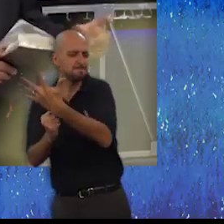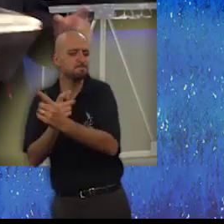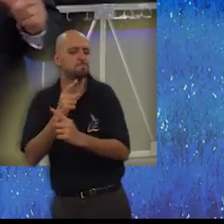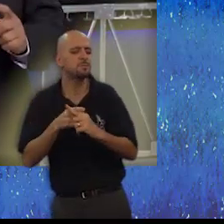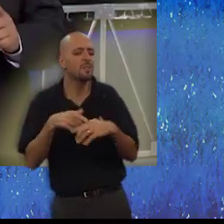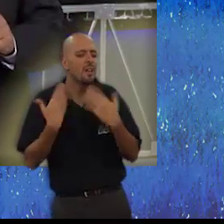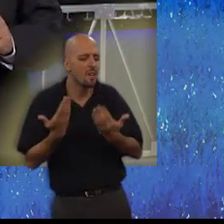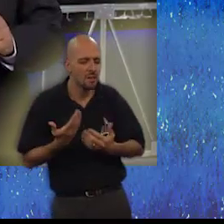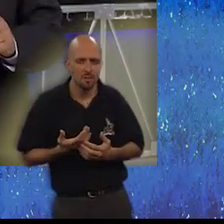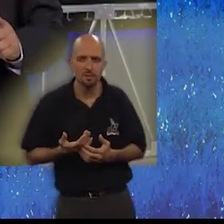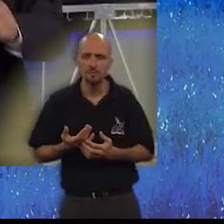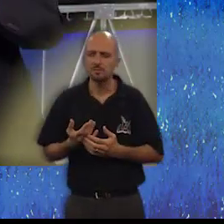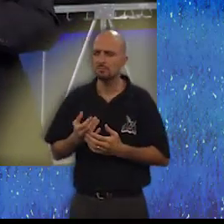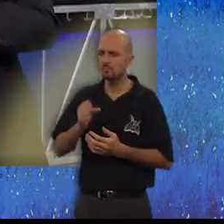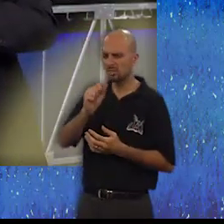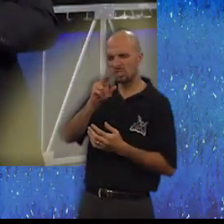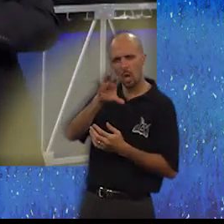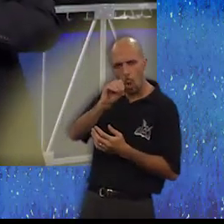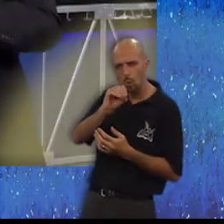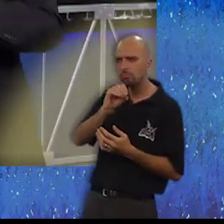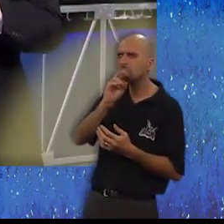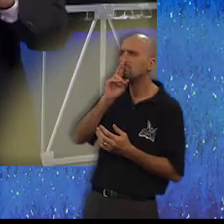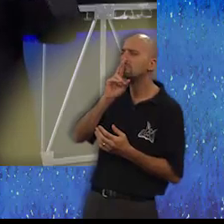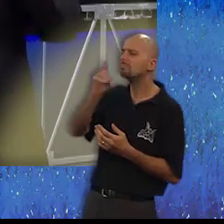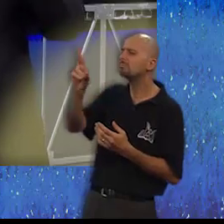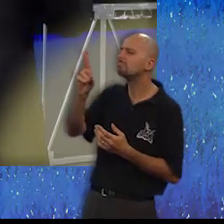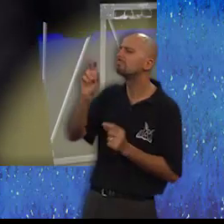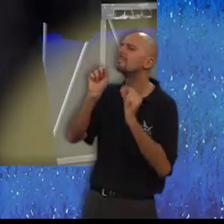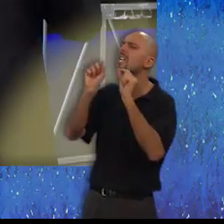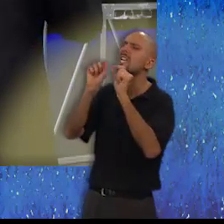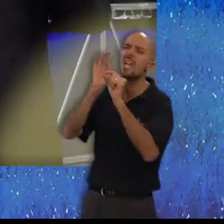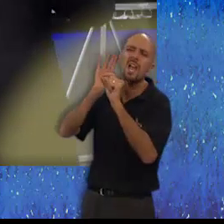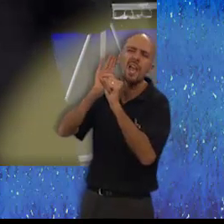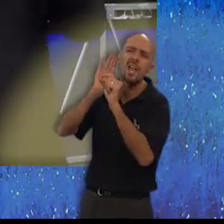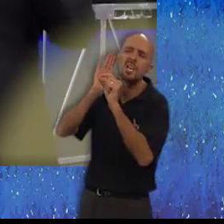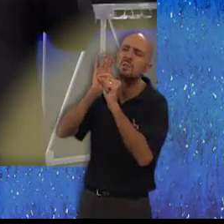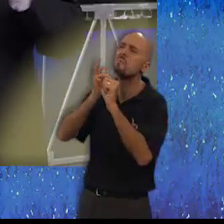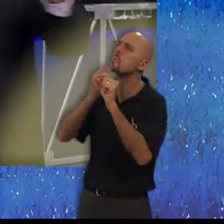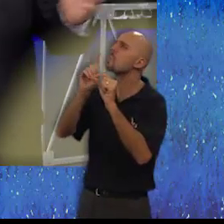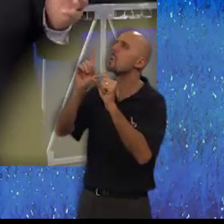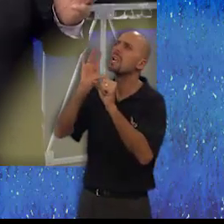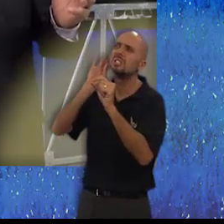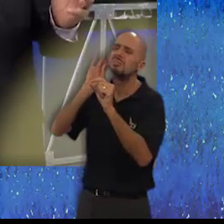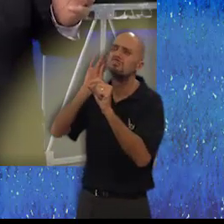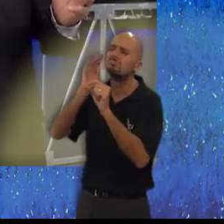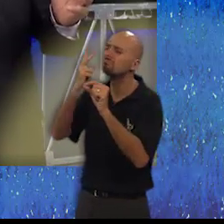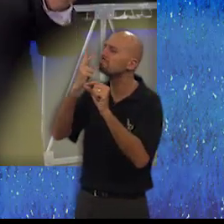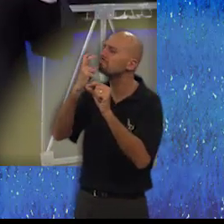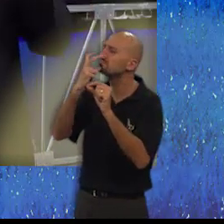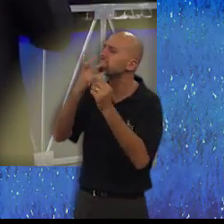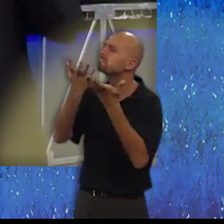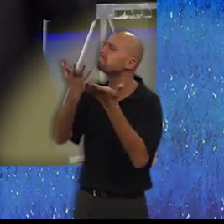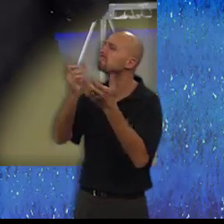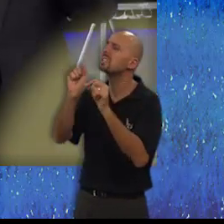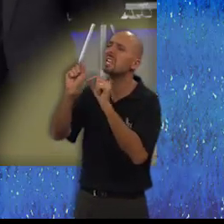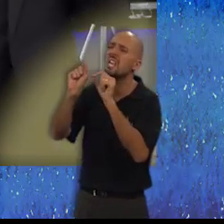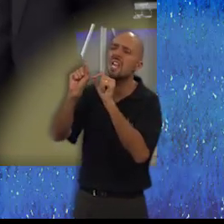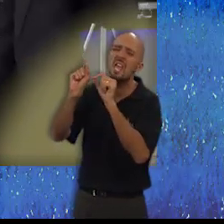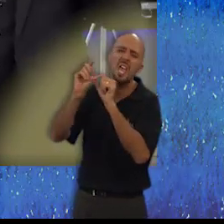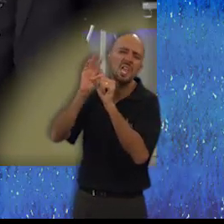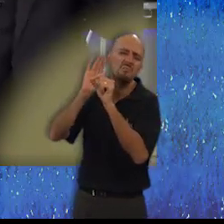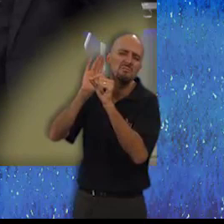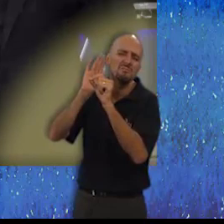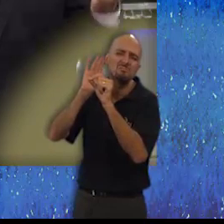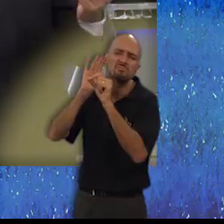E Saulo responde para aquela voz, quem está falando? Porque nessa altura Saulo já estava cego. Então ele diz assim, quem está